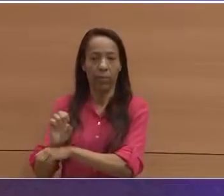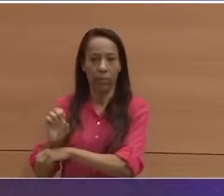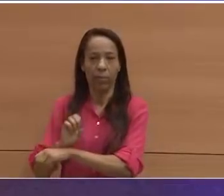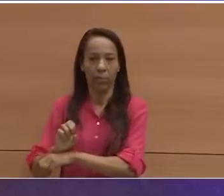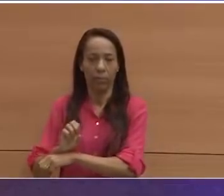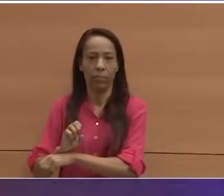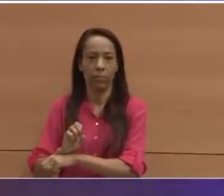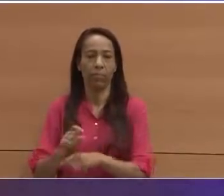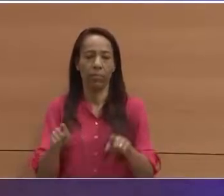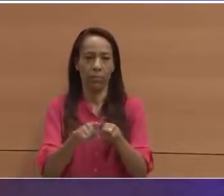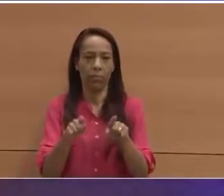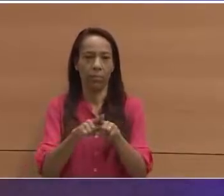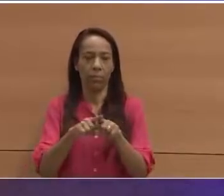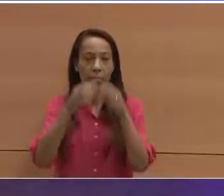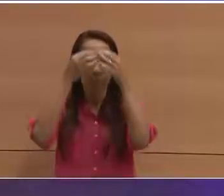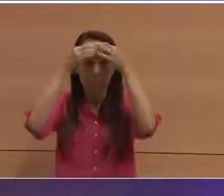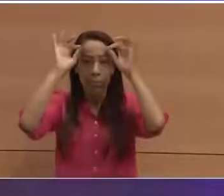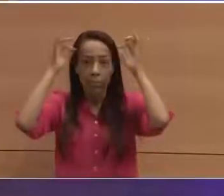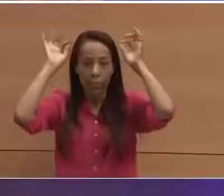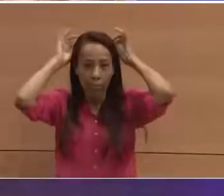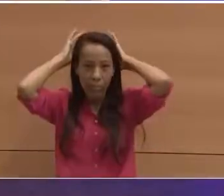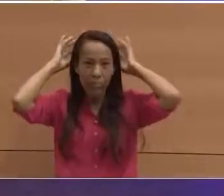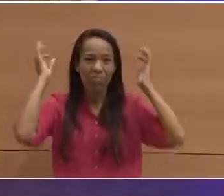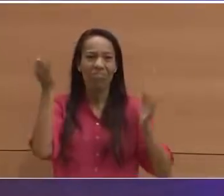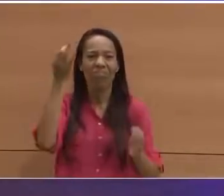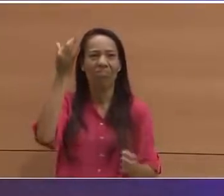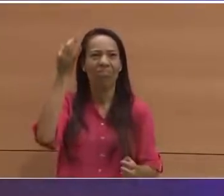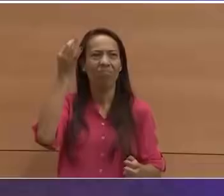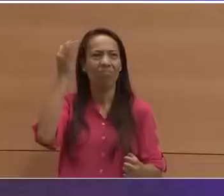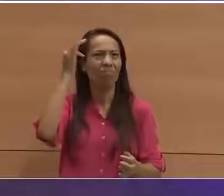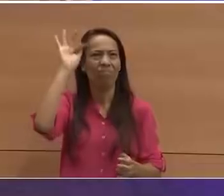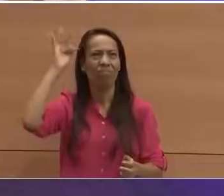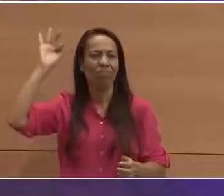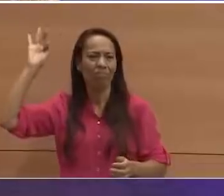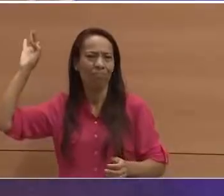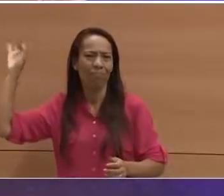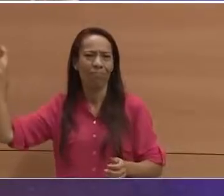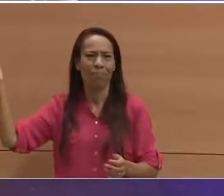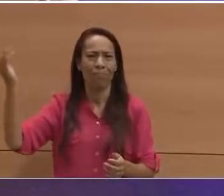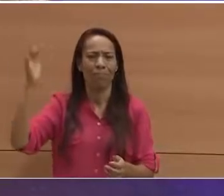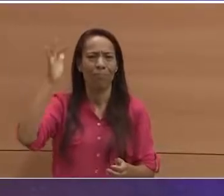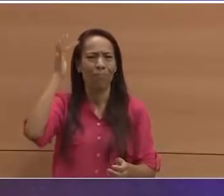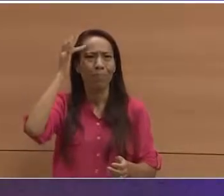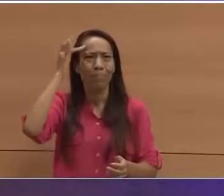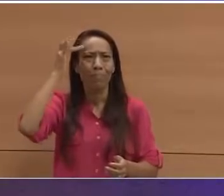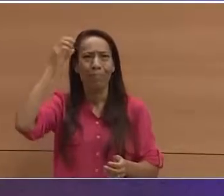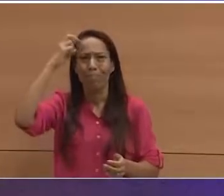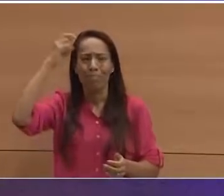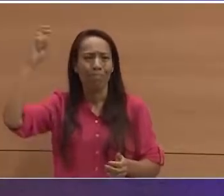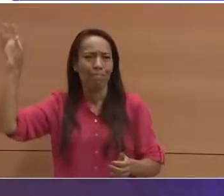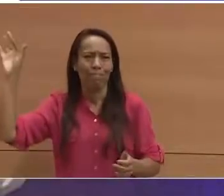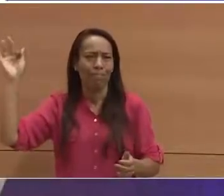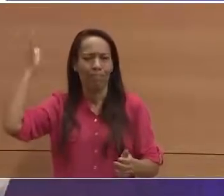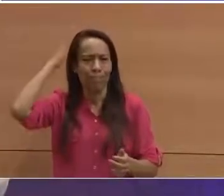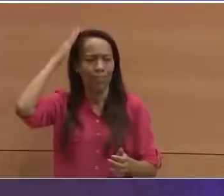eram os gregos. Muita filosofia grega na cabeça, muita sabedoria grega na cabeça. Irmãos, queira ou não queira, Paulo com